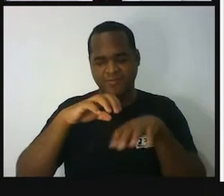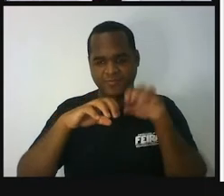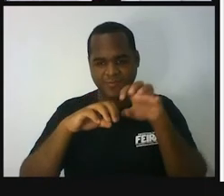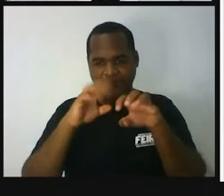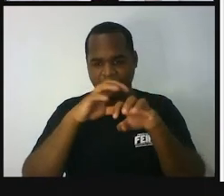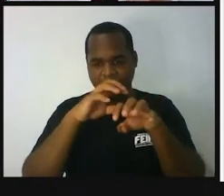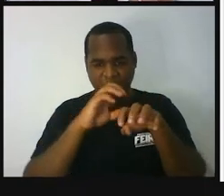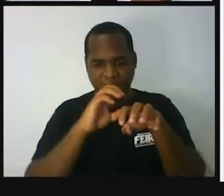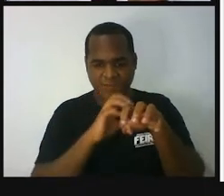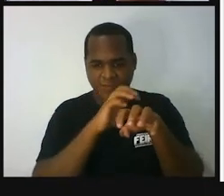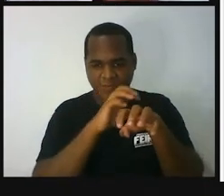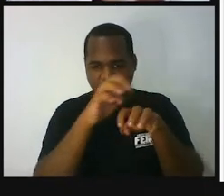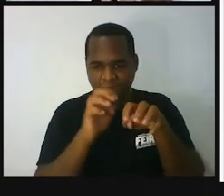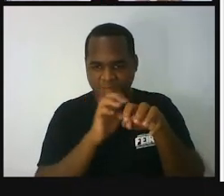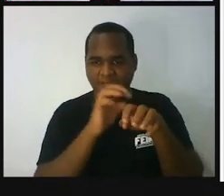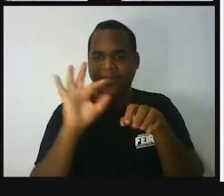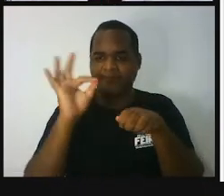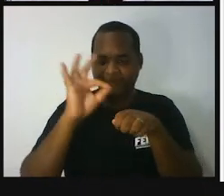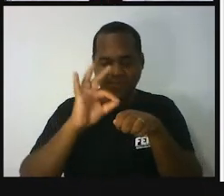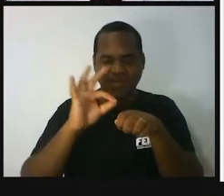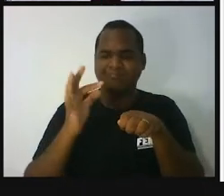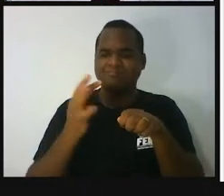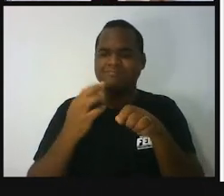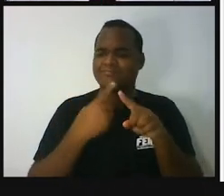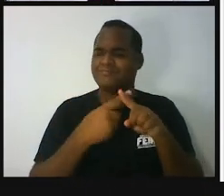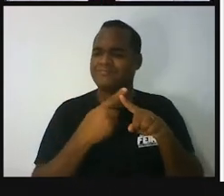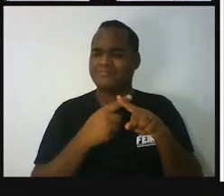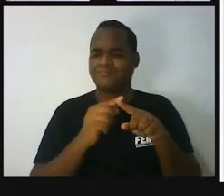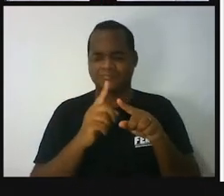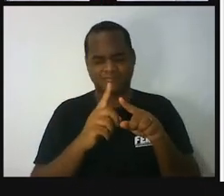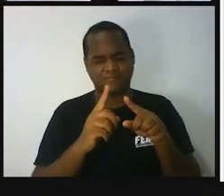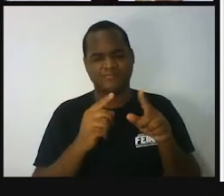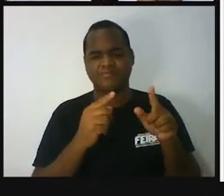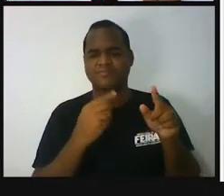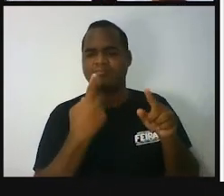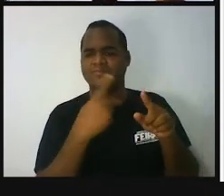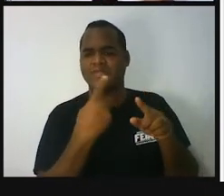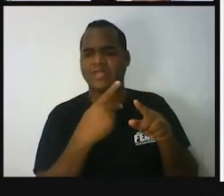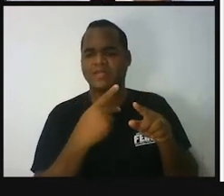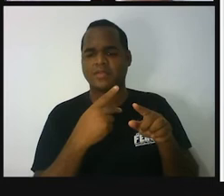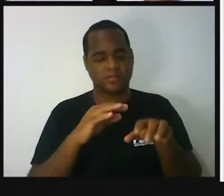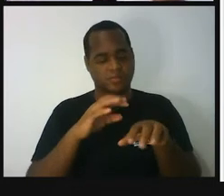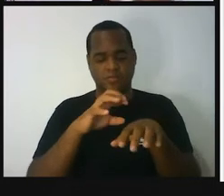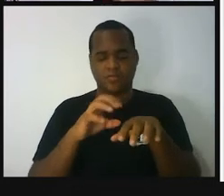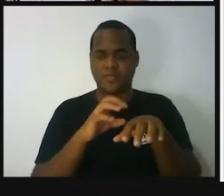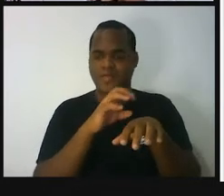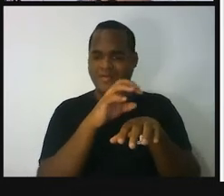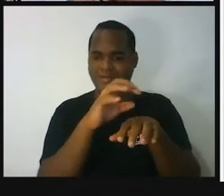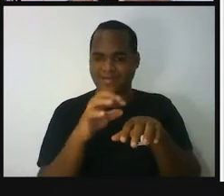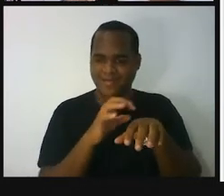né? Sabe por que razão, qual é o motivo